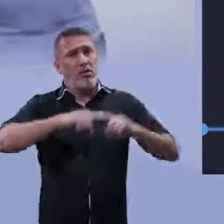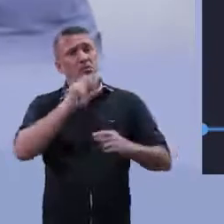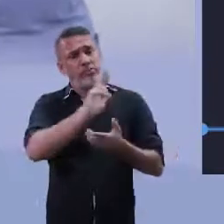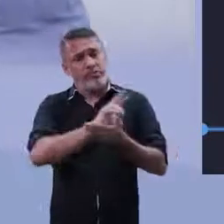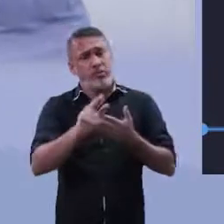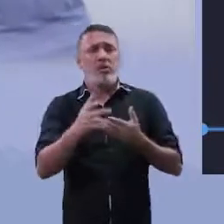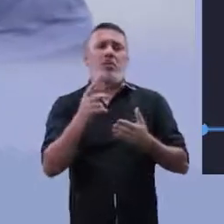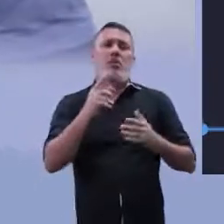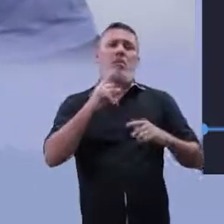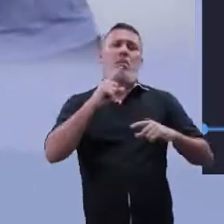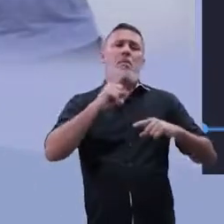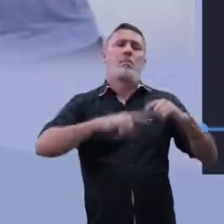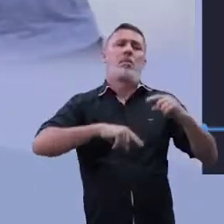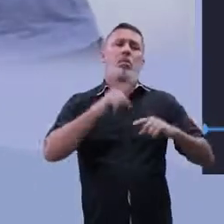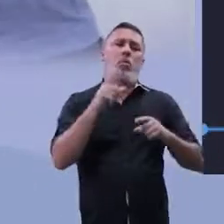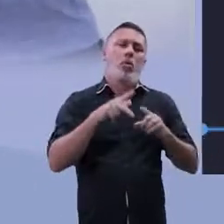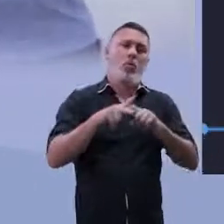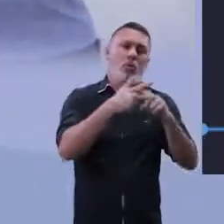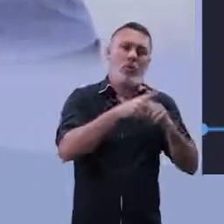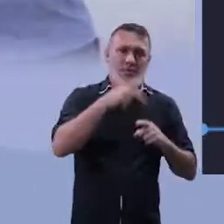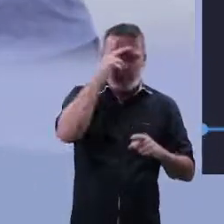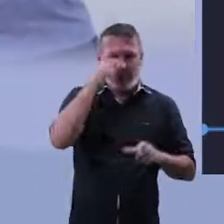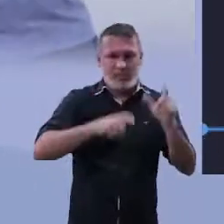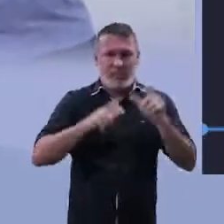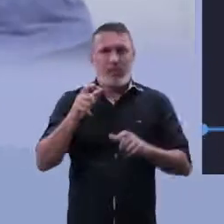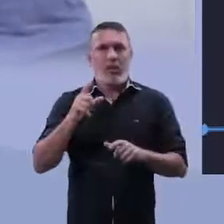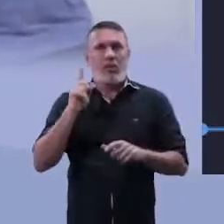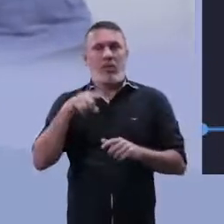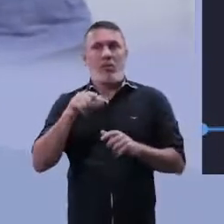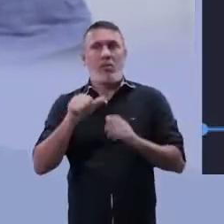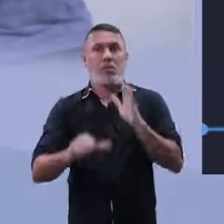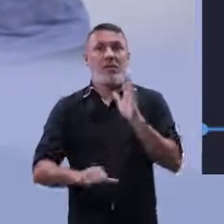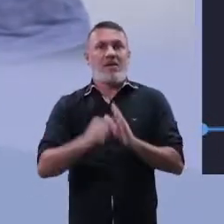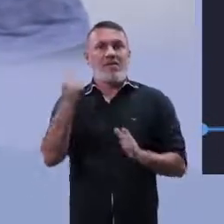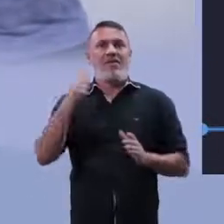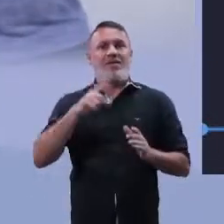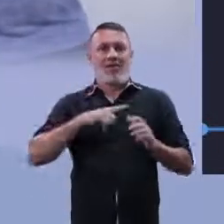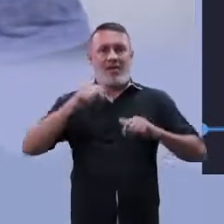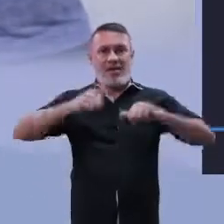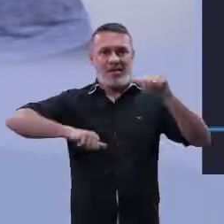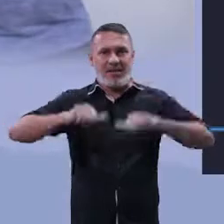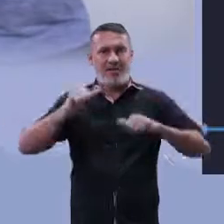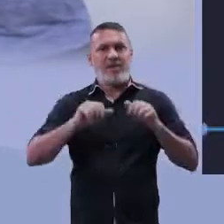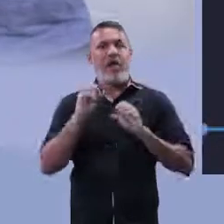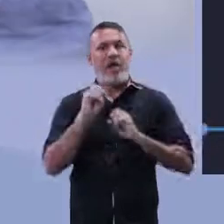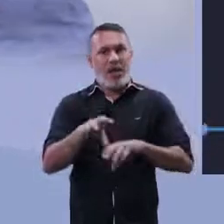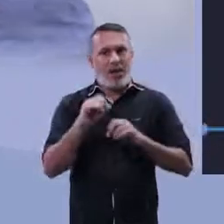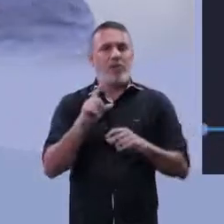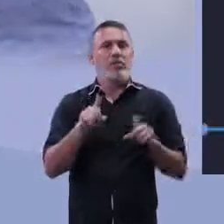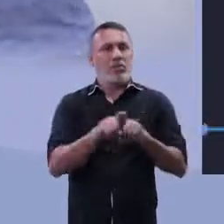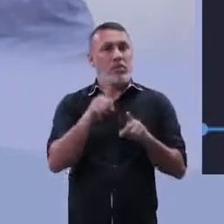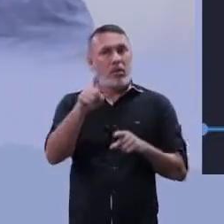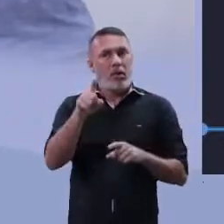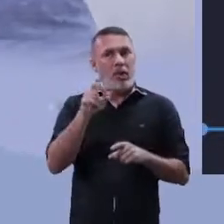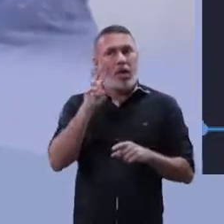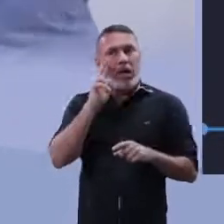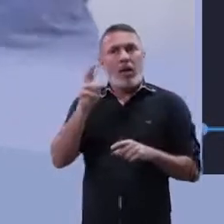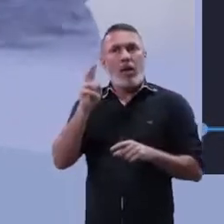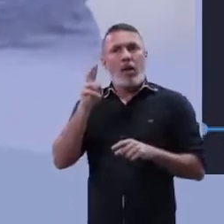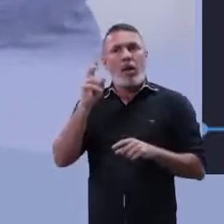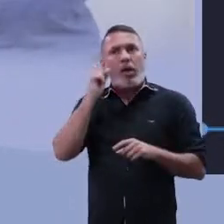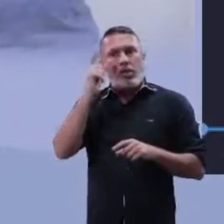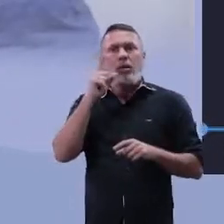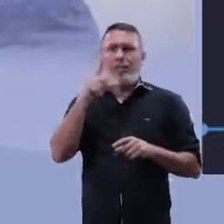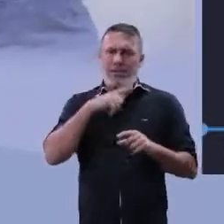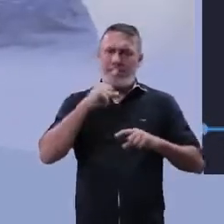disponíveis, que é o manual do corretor, que foi liberado pela primeira vez, nós estamos analisando nas nossas aulas. Então, fique ligadinho